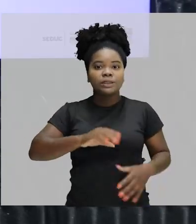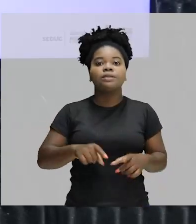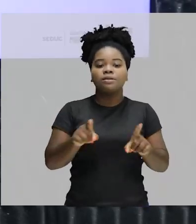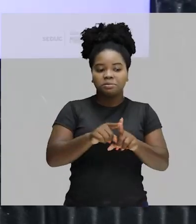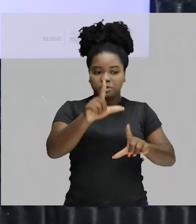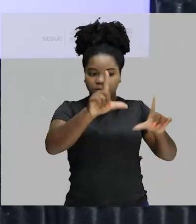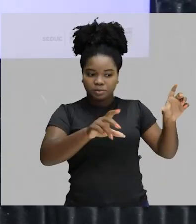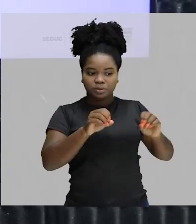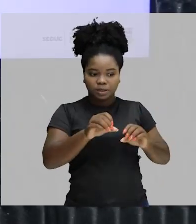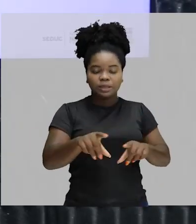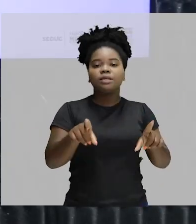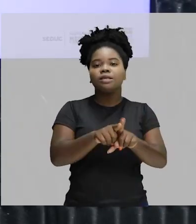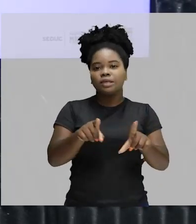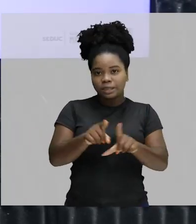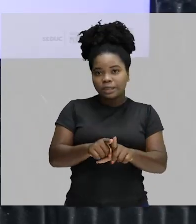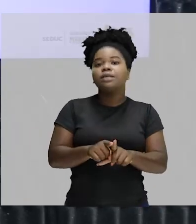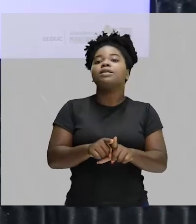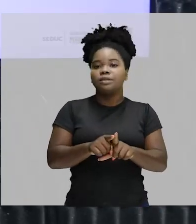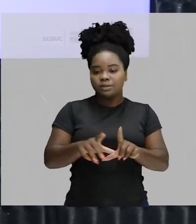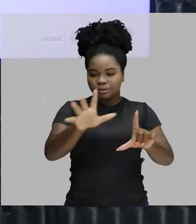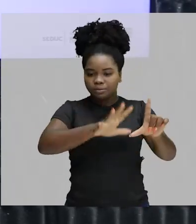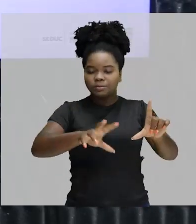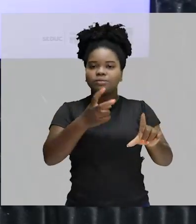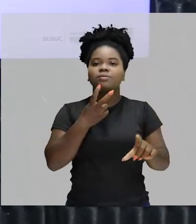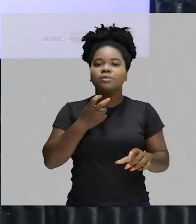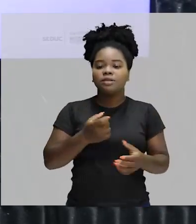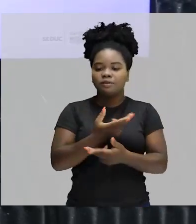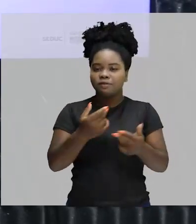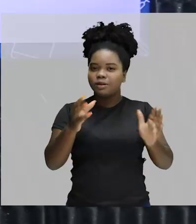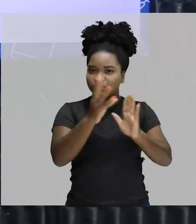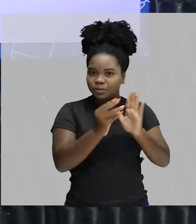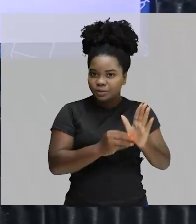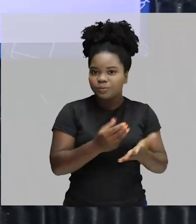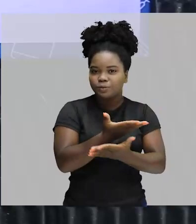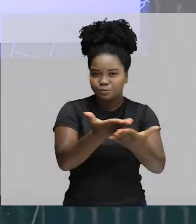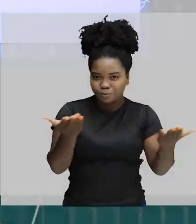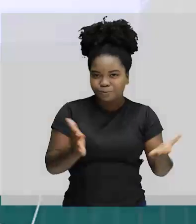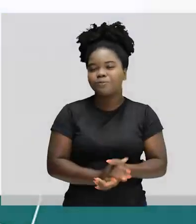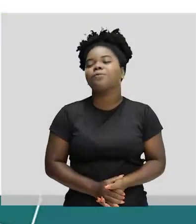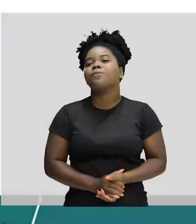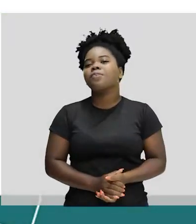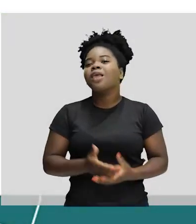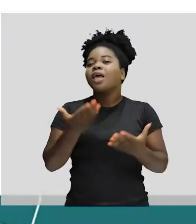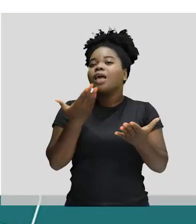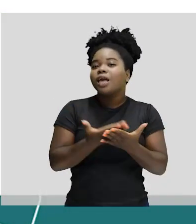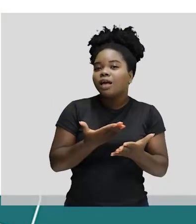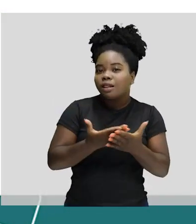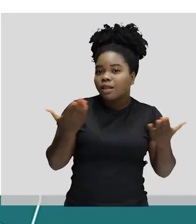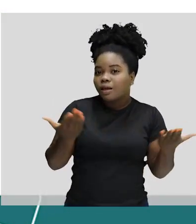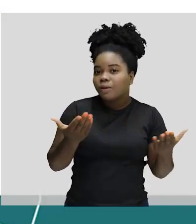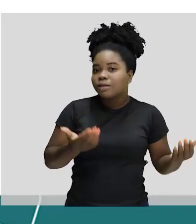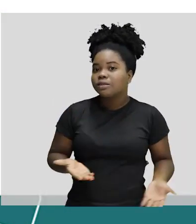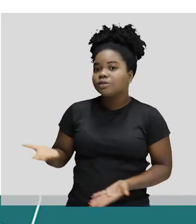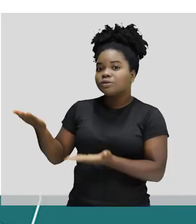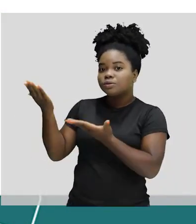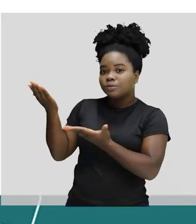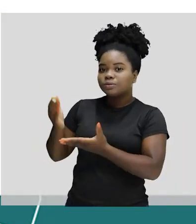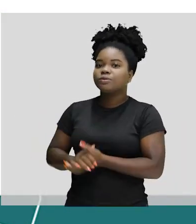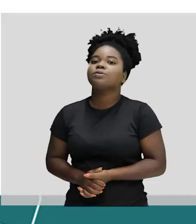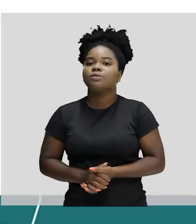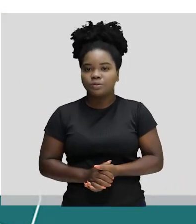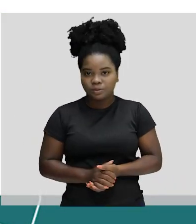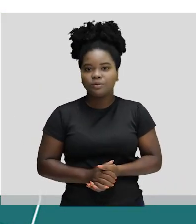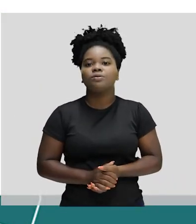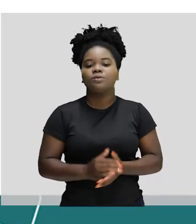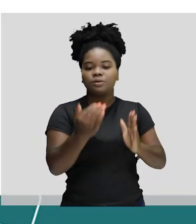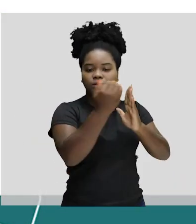TV Educação e no Portal do Estudante, que tem muito conteúdo para vocês. E na aula de hoje vamos falar sobre classe de palavras